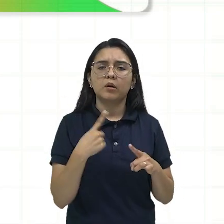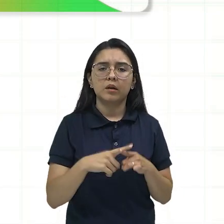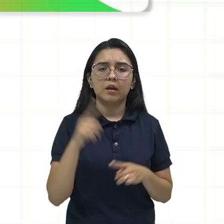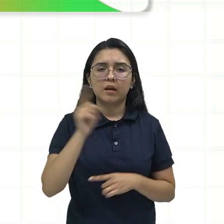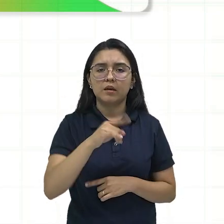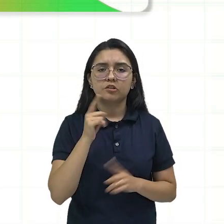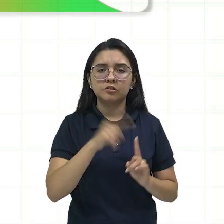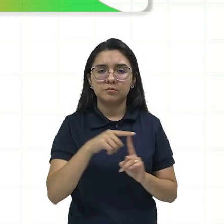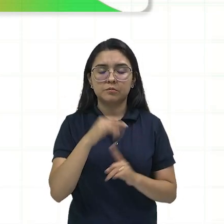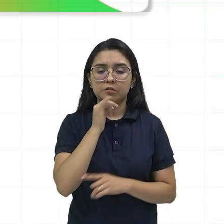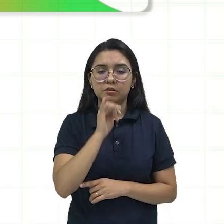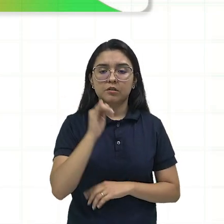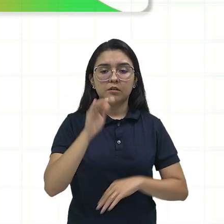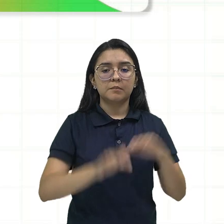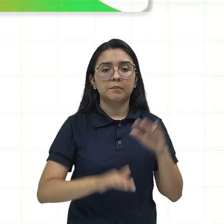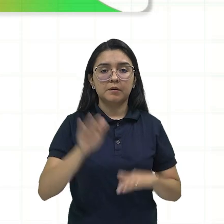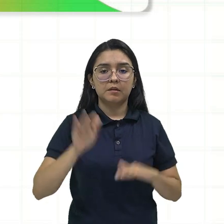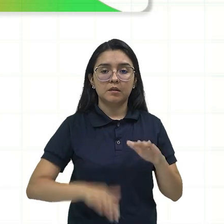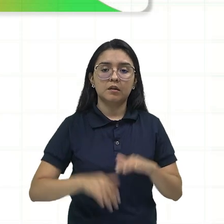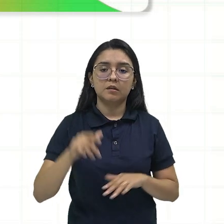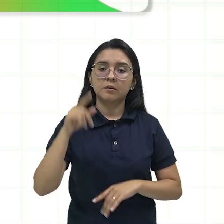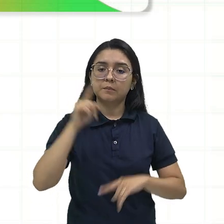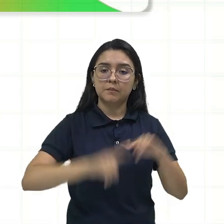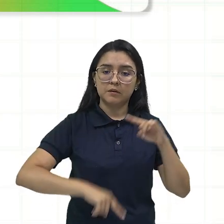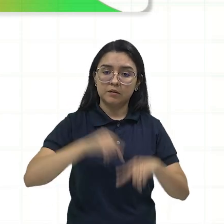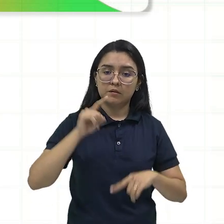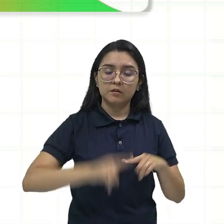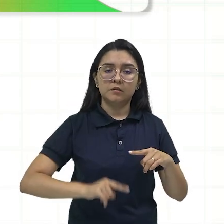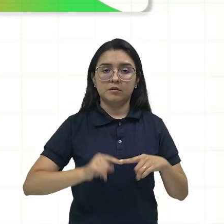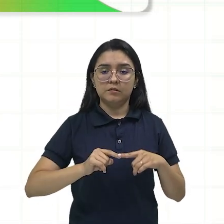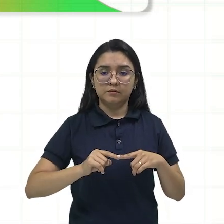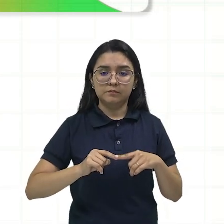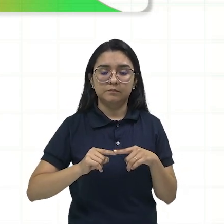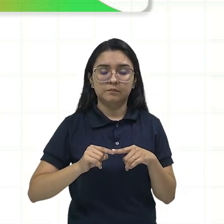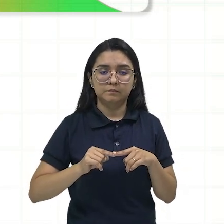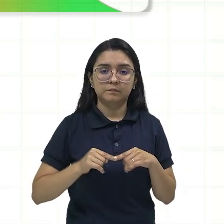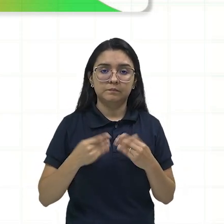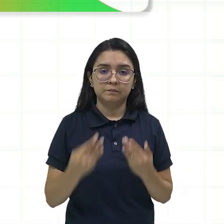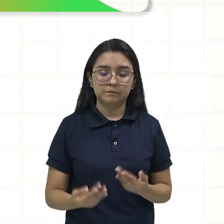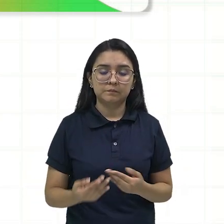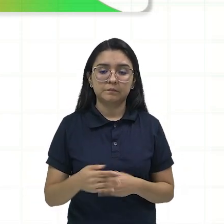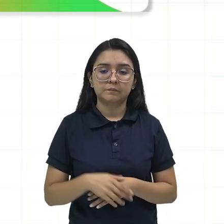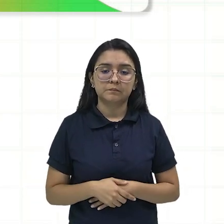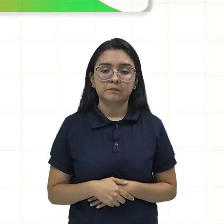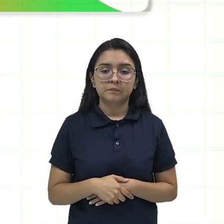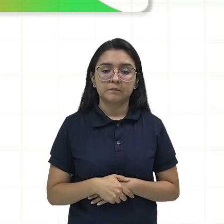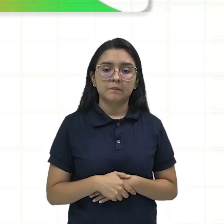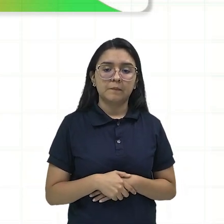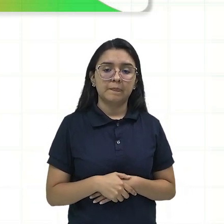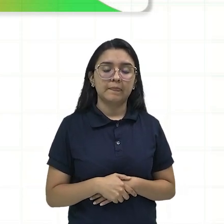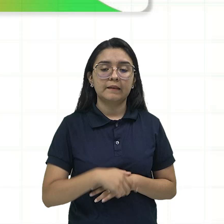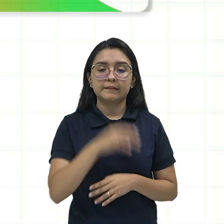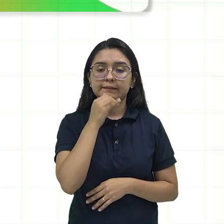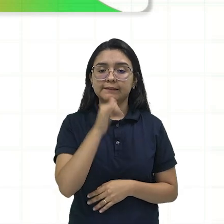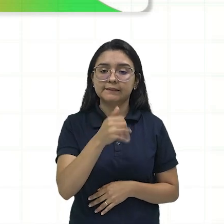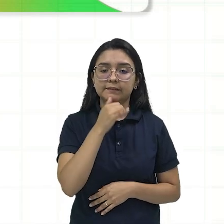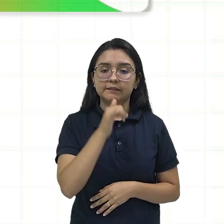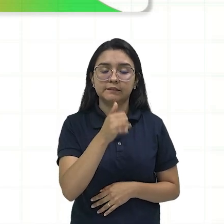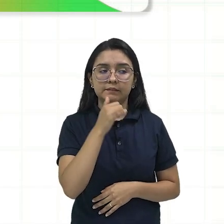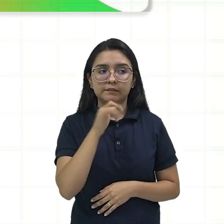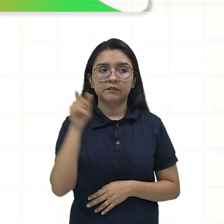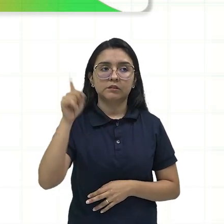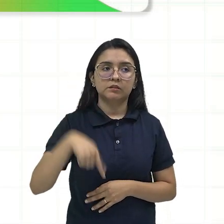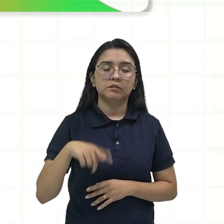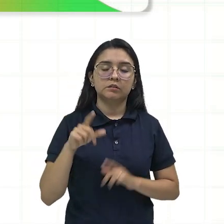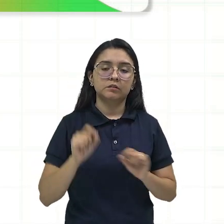quê? Porque dependendo do objeto, da posição em que ele se encontra, essa energia é como se ela